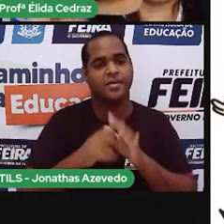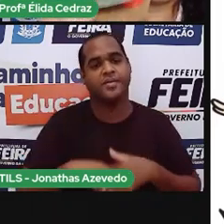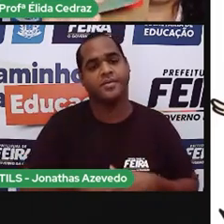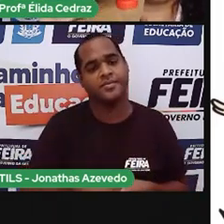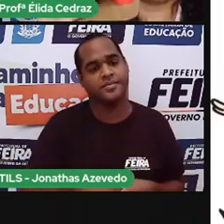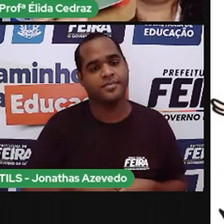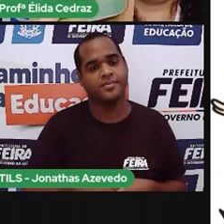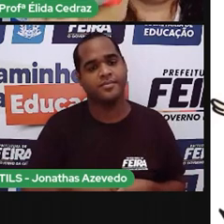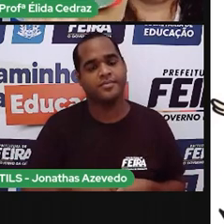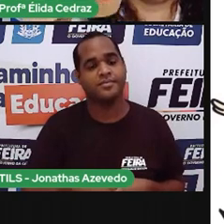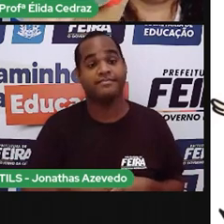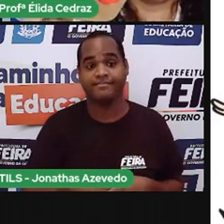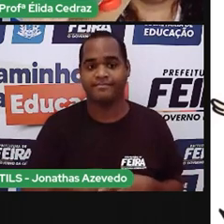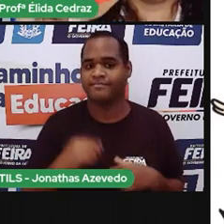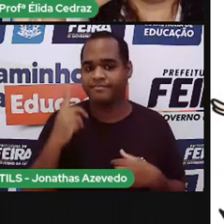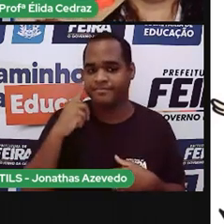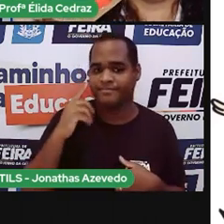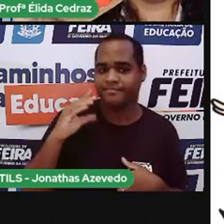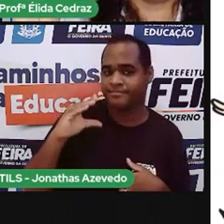instrumento